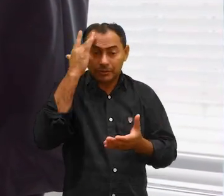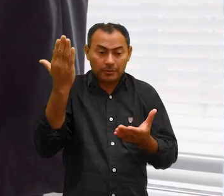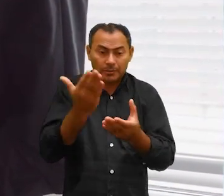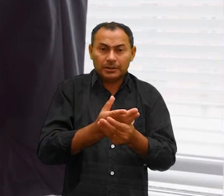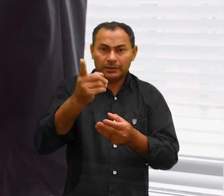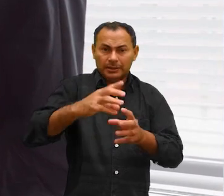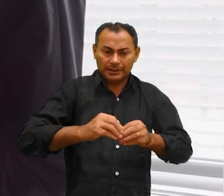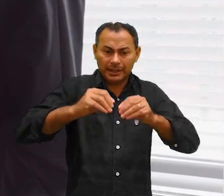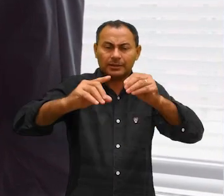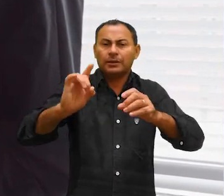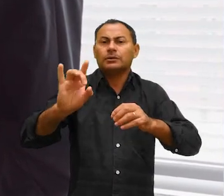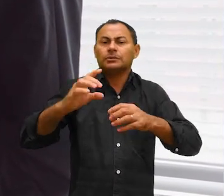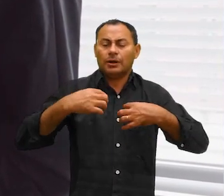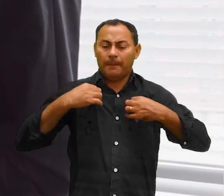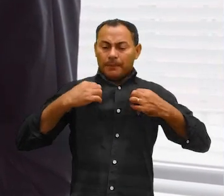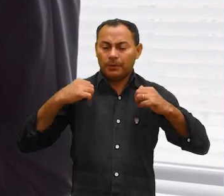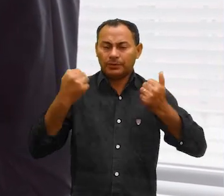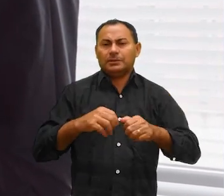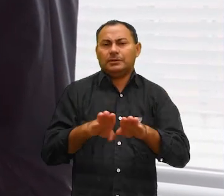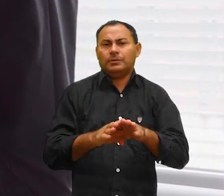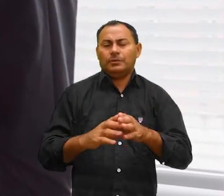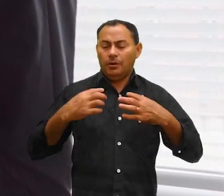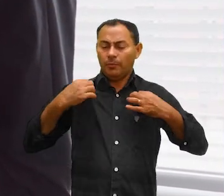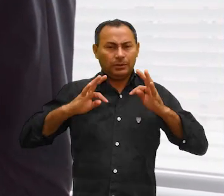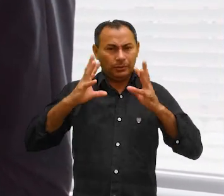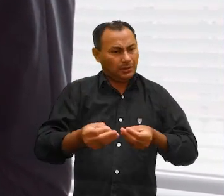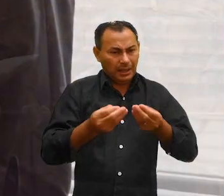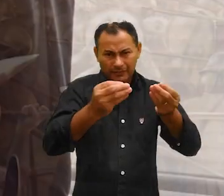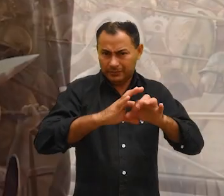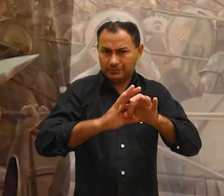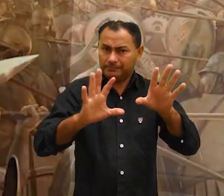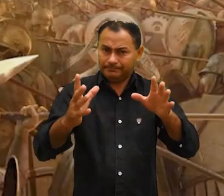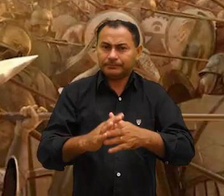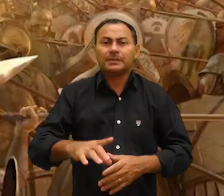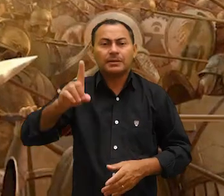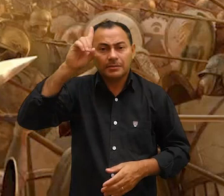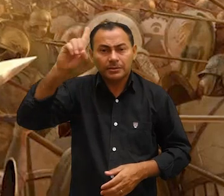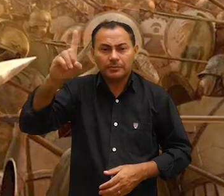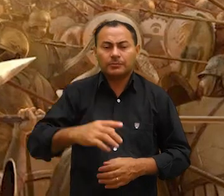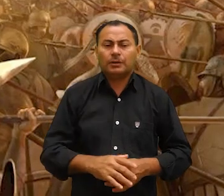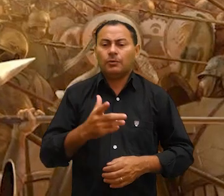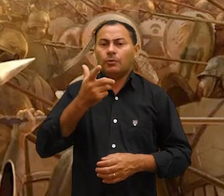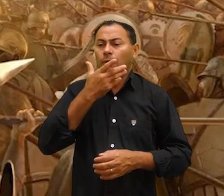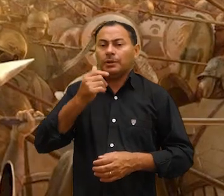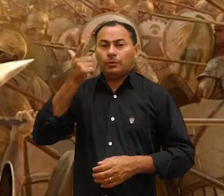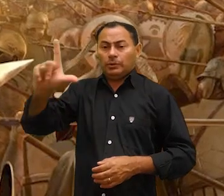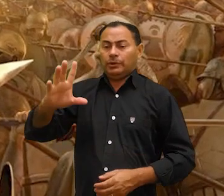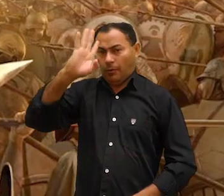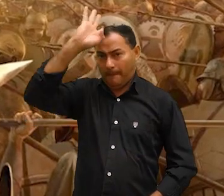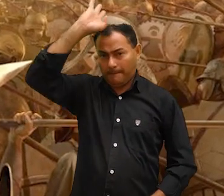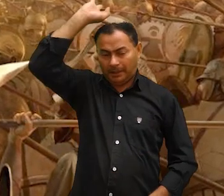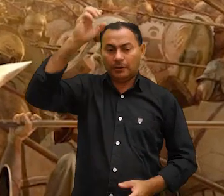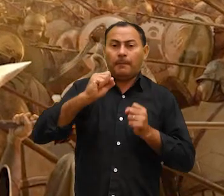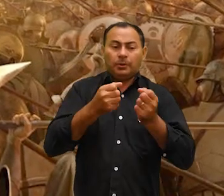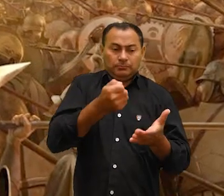vocês, deixem levar não apenas a sua blusa, como também o seu casaco. Naqueles dias, um conquistador romano